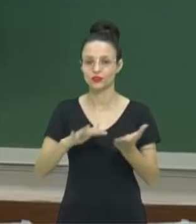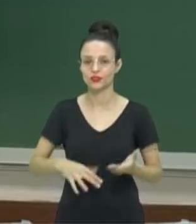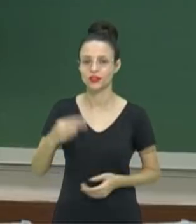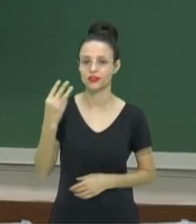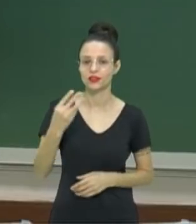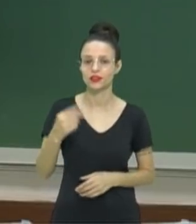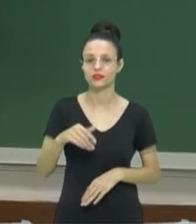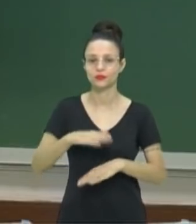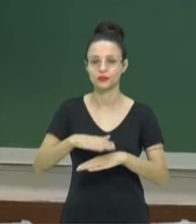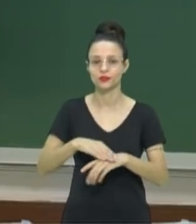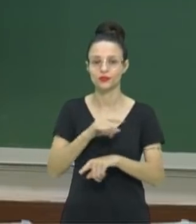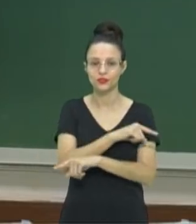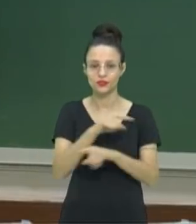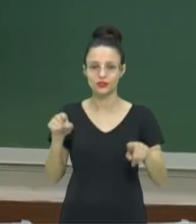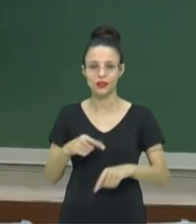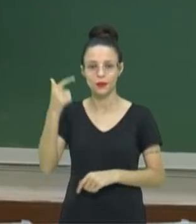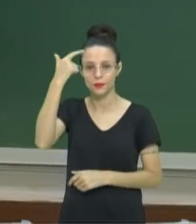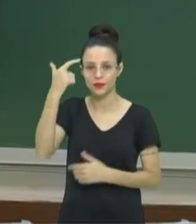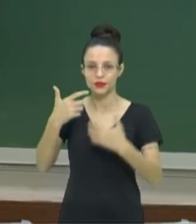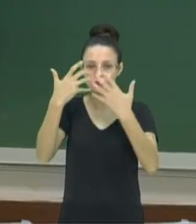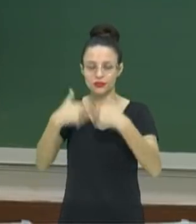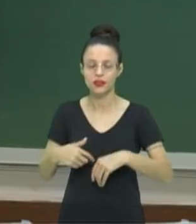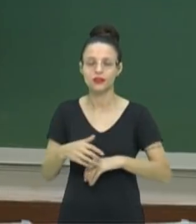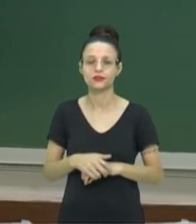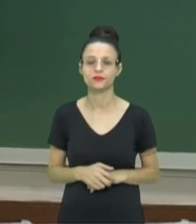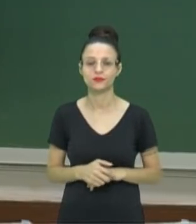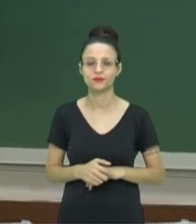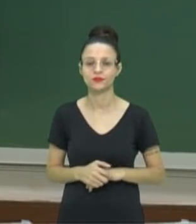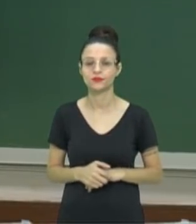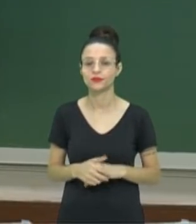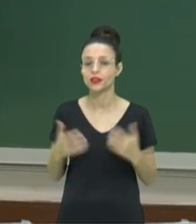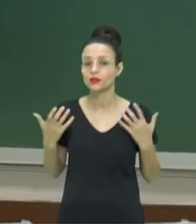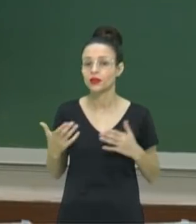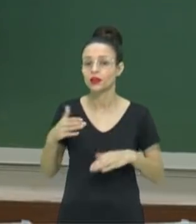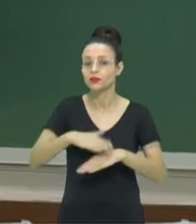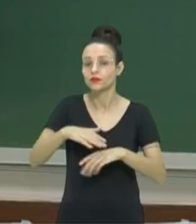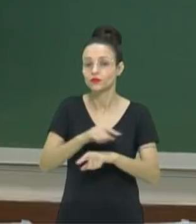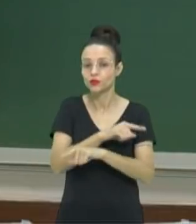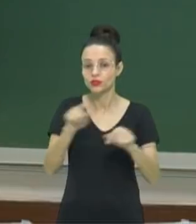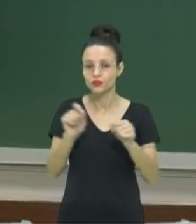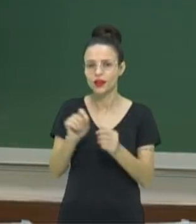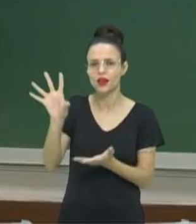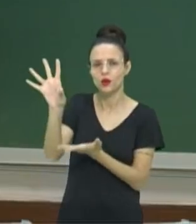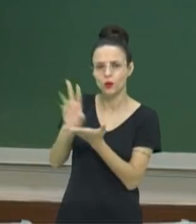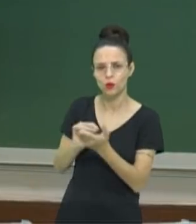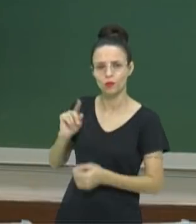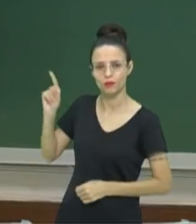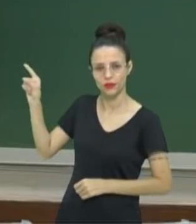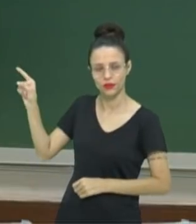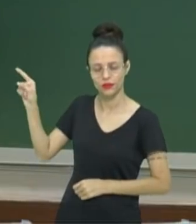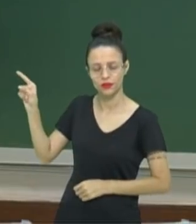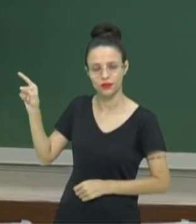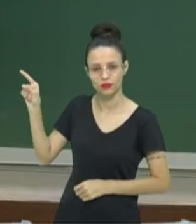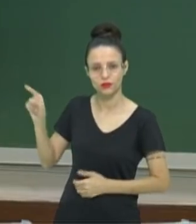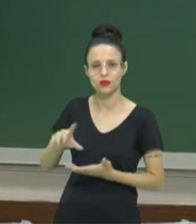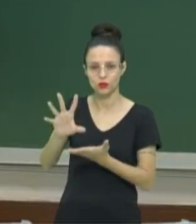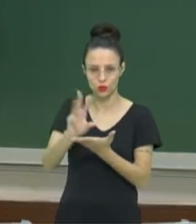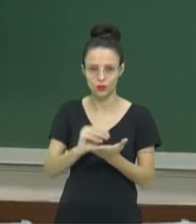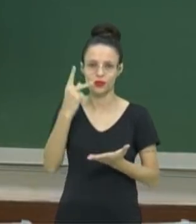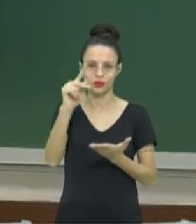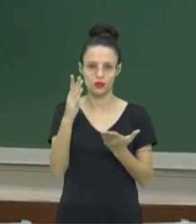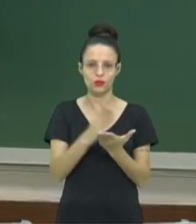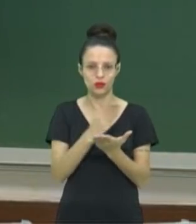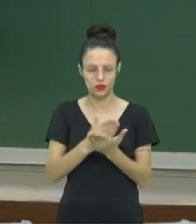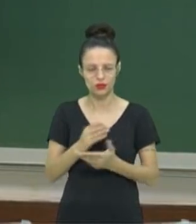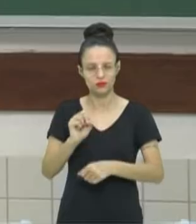Atividadezinha ali, exercíciozinho para vocês pensarem. O que eu quero que vocês façam? Copiem esta parte no caderno de vocês,